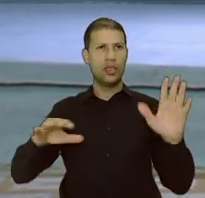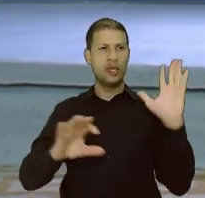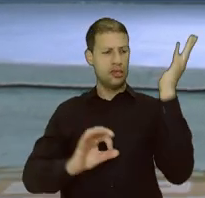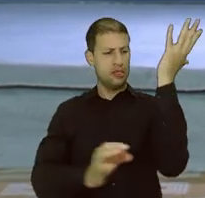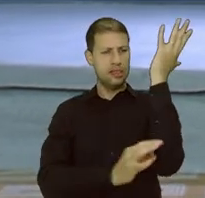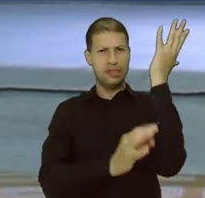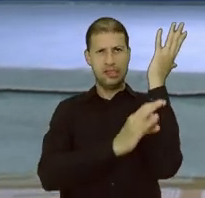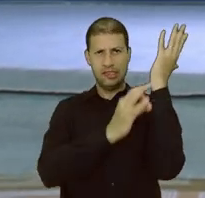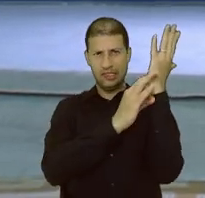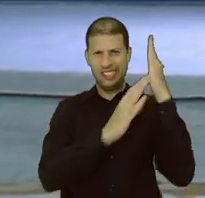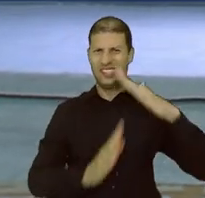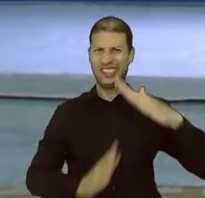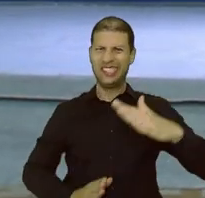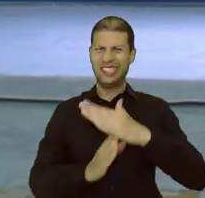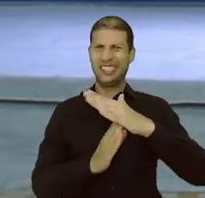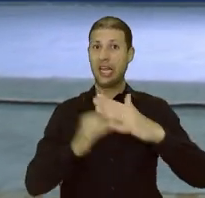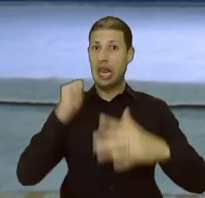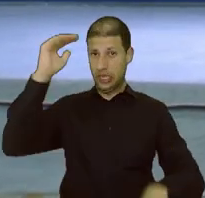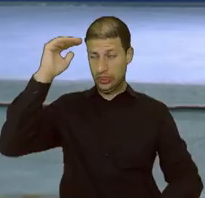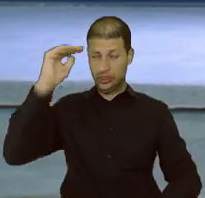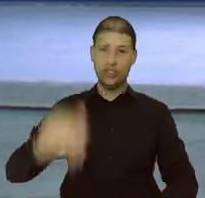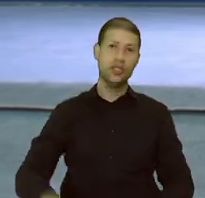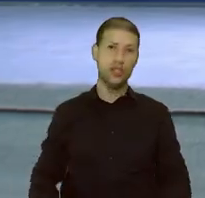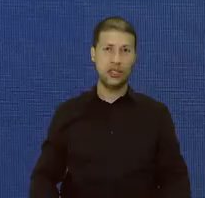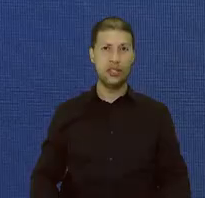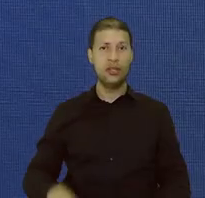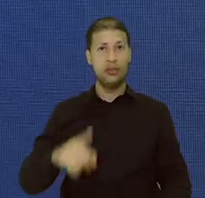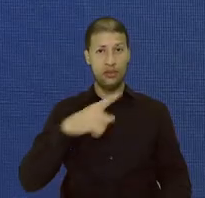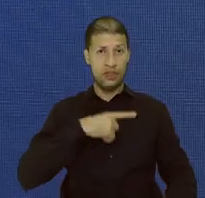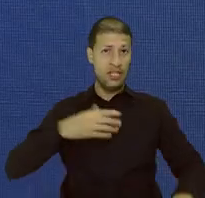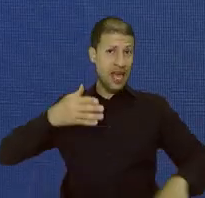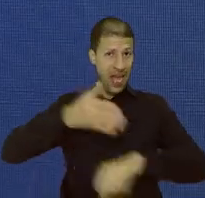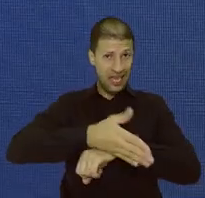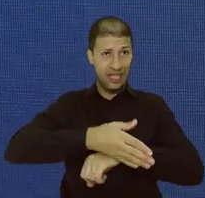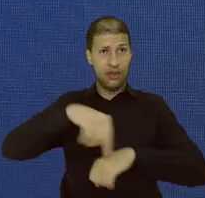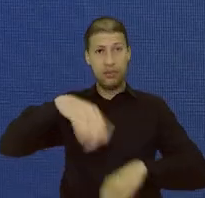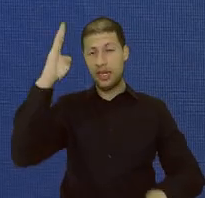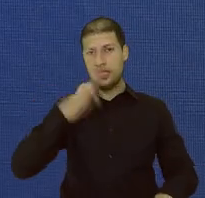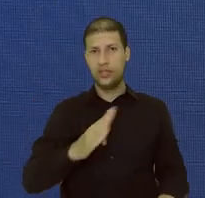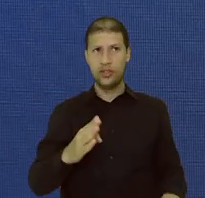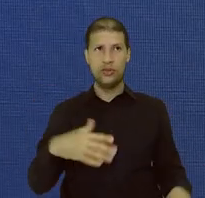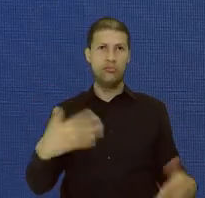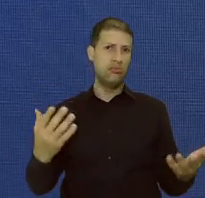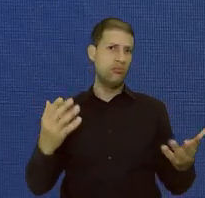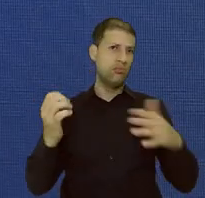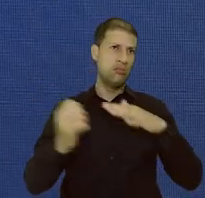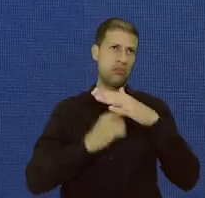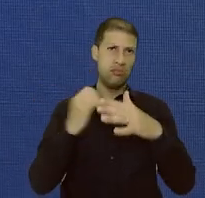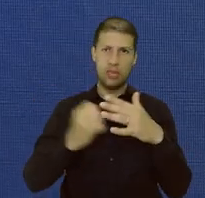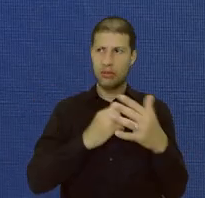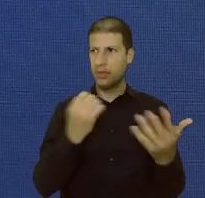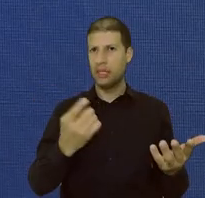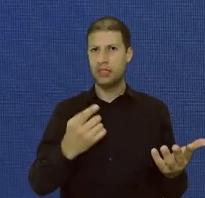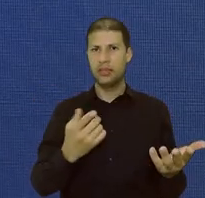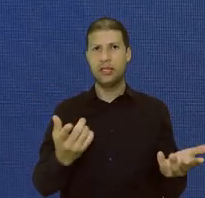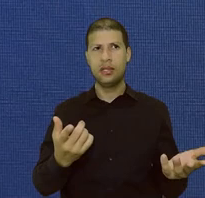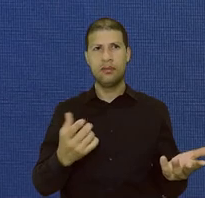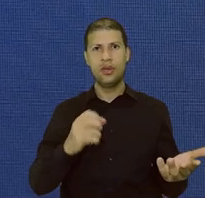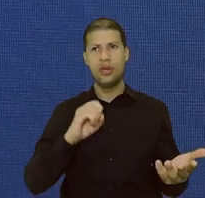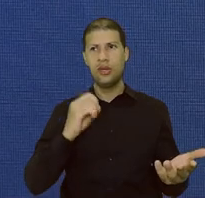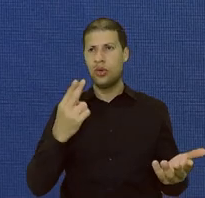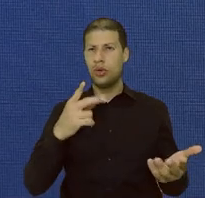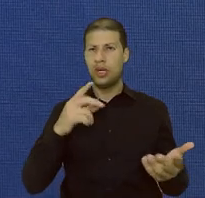alta né É exatamente não é para você entrar no Brasil eh seja uma empresa que olha o mercado de consumidor ou de enterprise